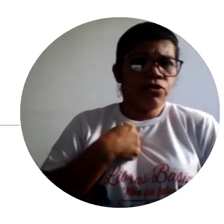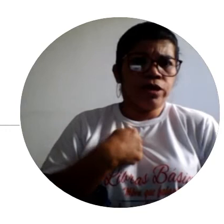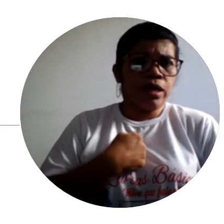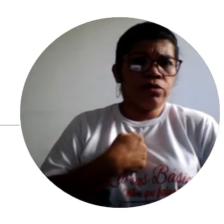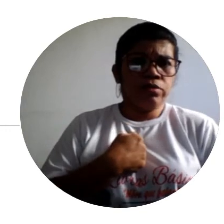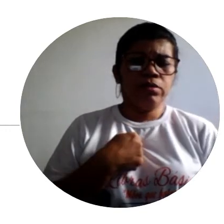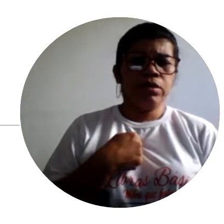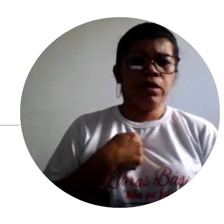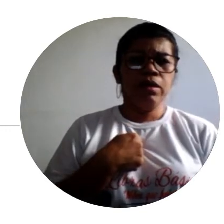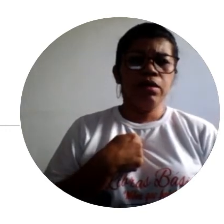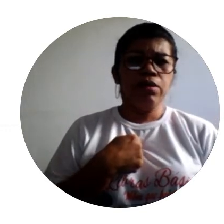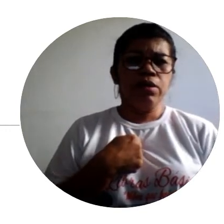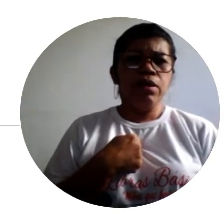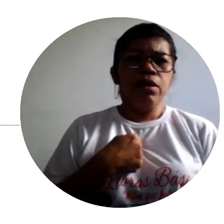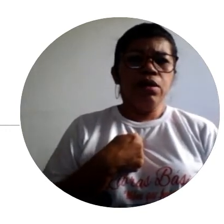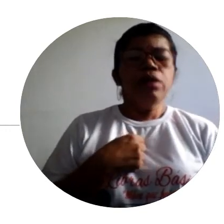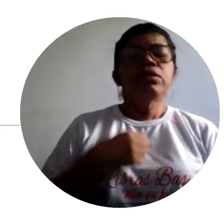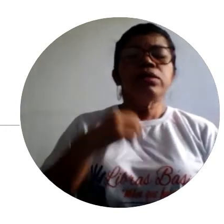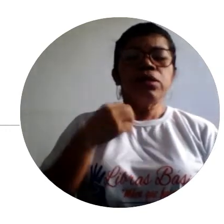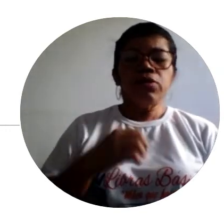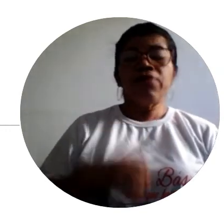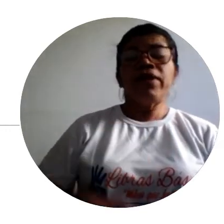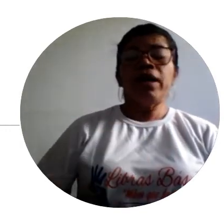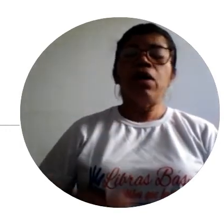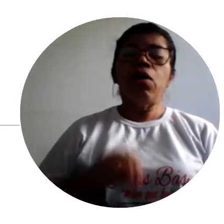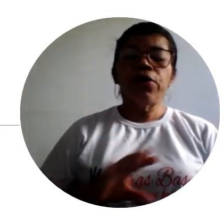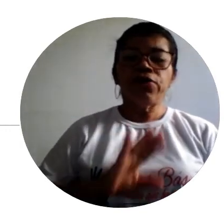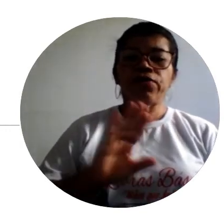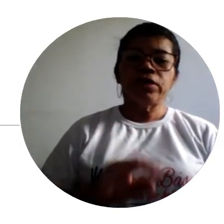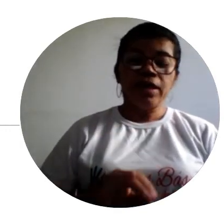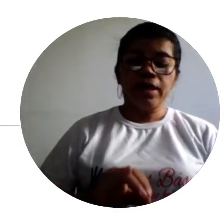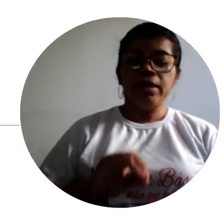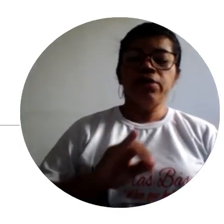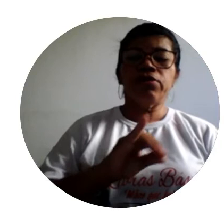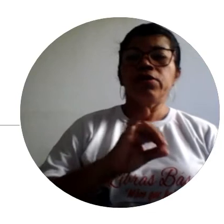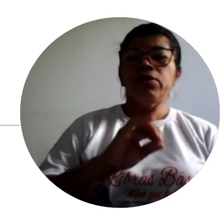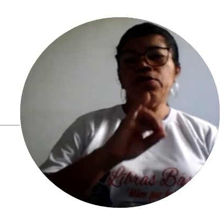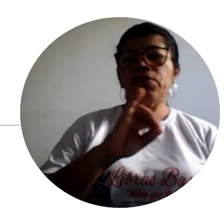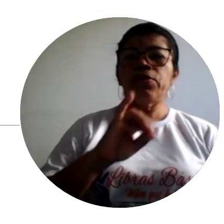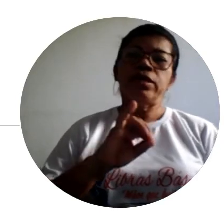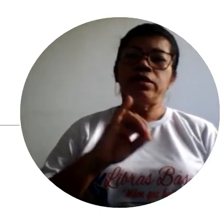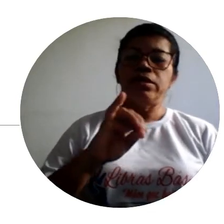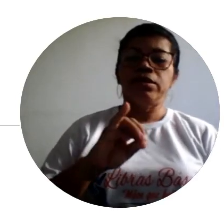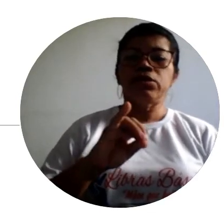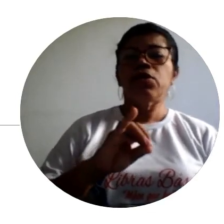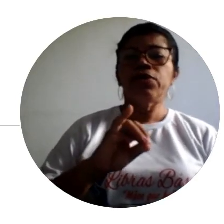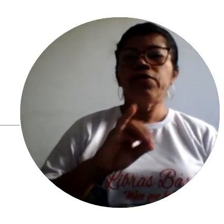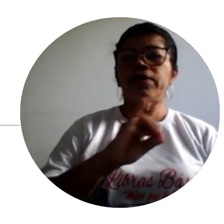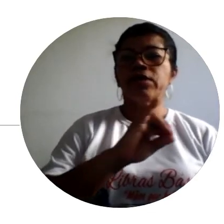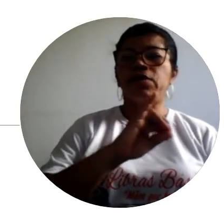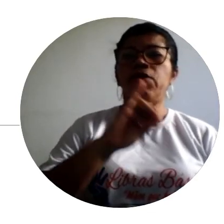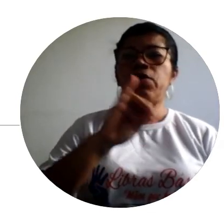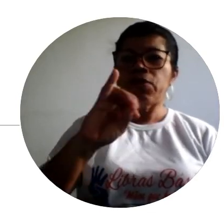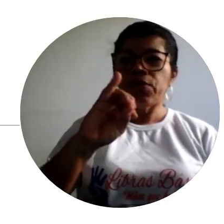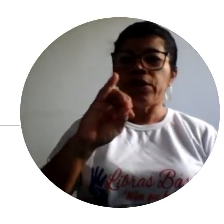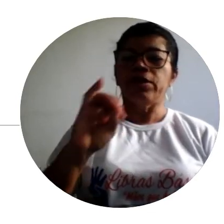de assustado, né? Se eu quero falar oi com você, né, um oi assim, só oi, eu